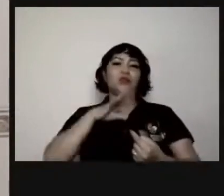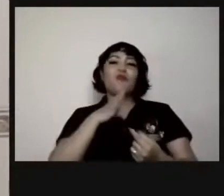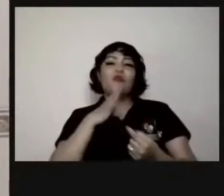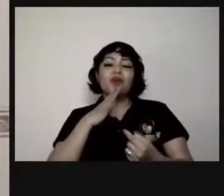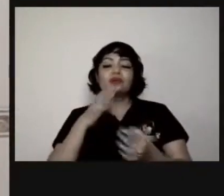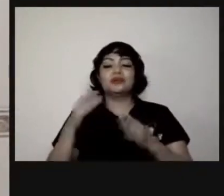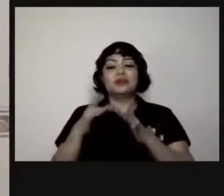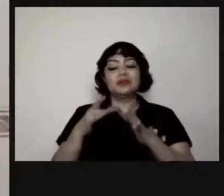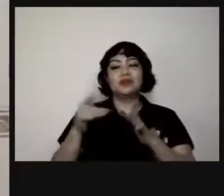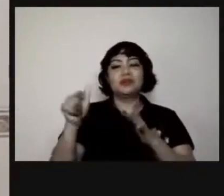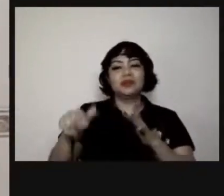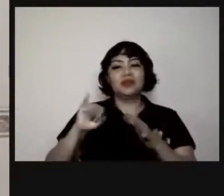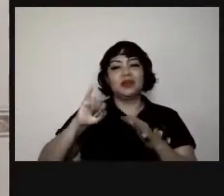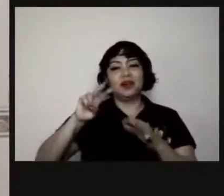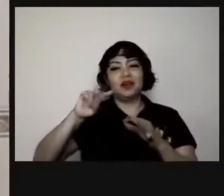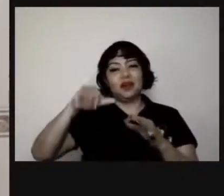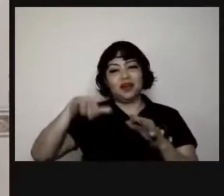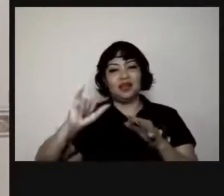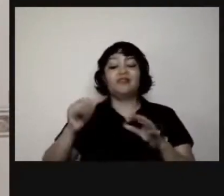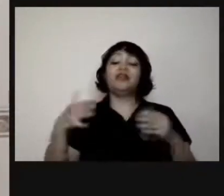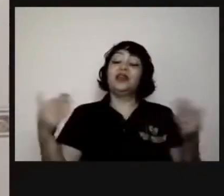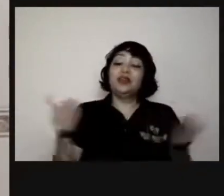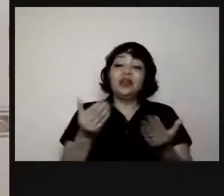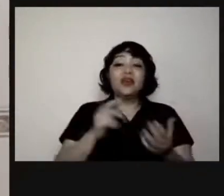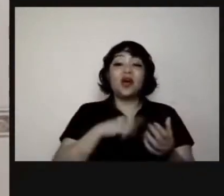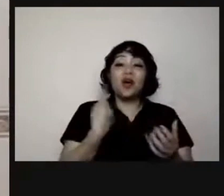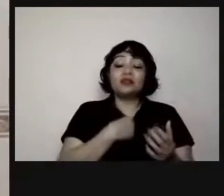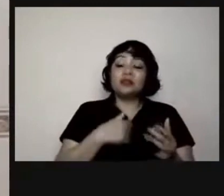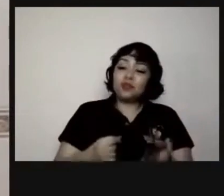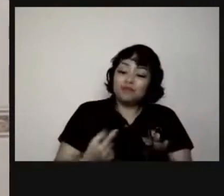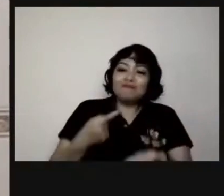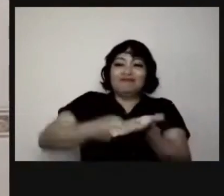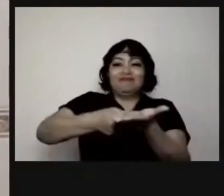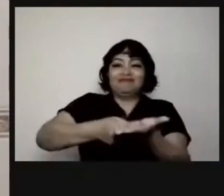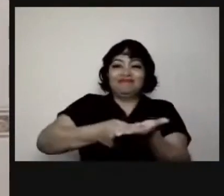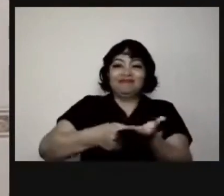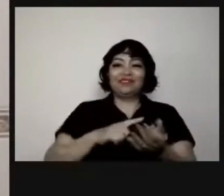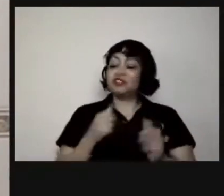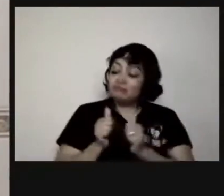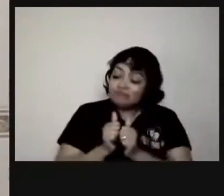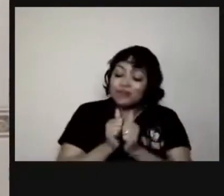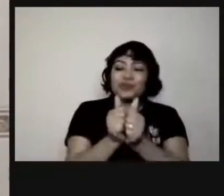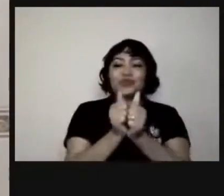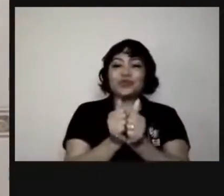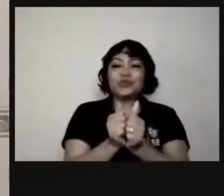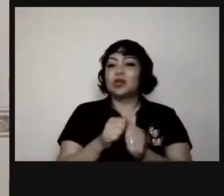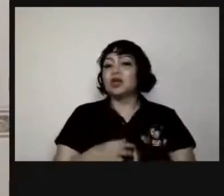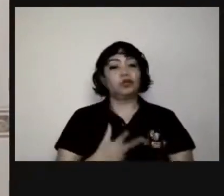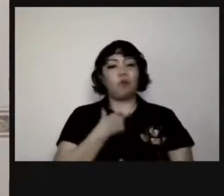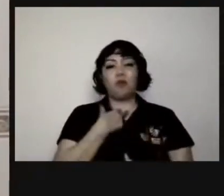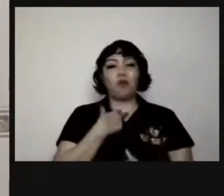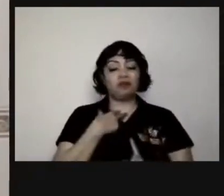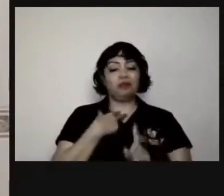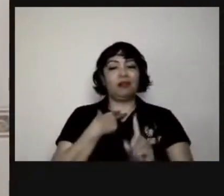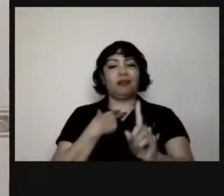uma um fone parceira. branco E e isso é uma muito bom, camiseta porque não preta, conseguimos onde caminhar está escrito sozinhos. Rock in Mas Rio. devemos fazer sempre esforços Fabiane está